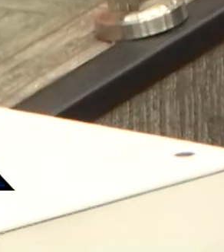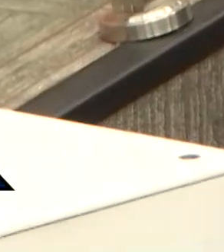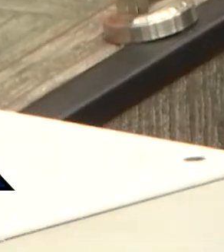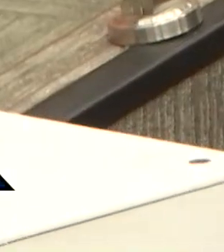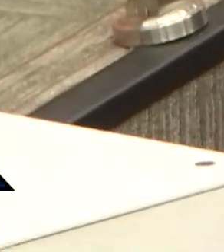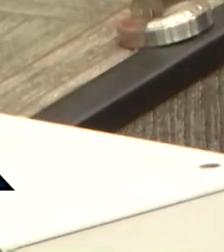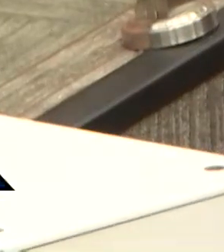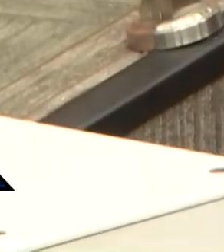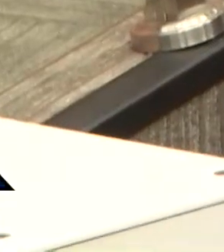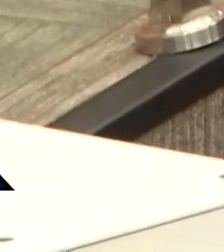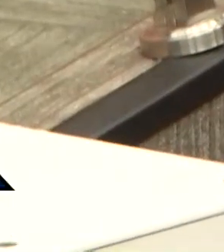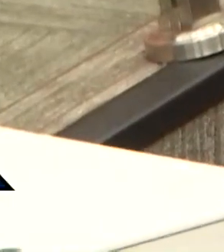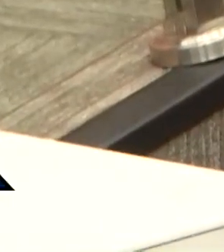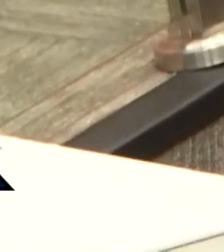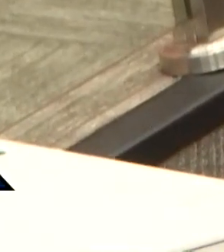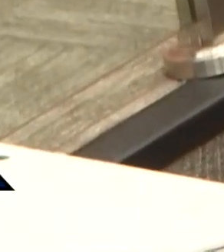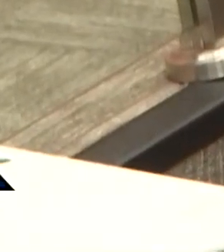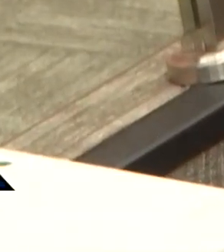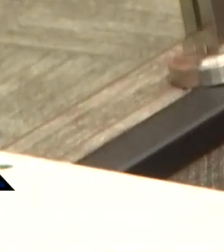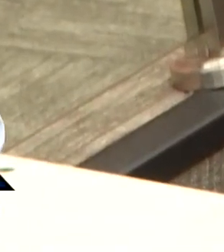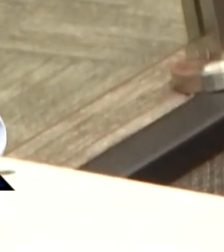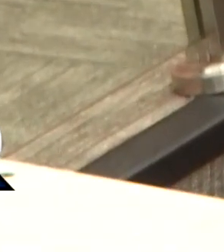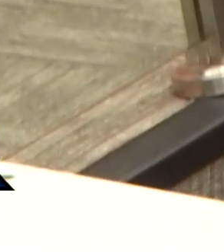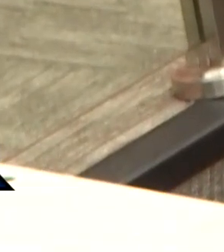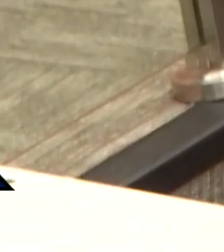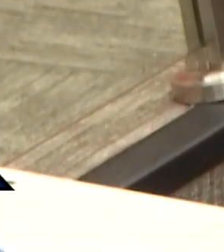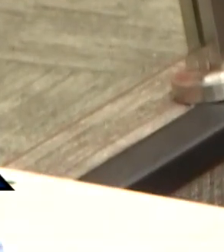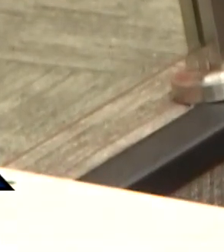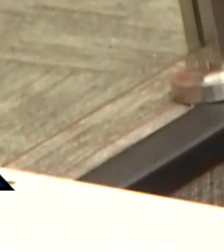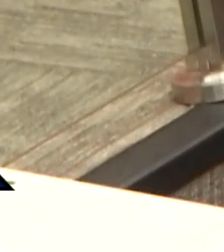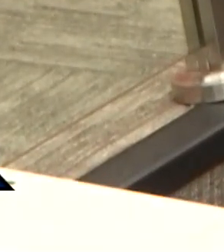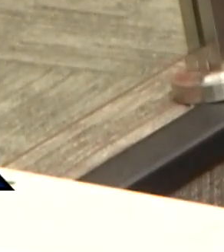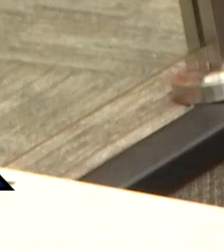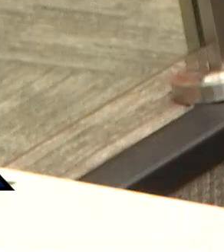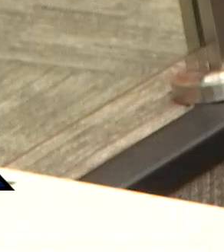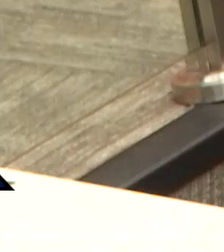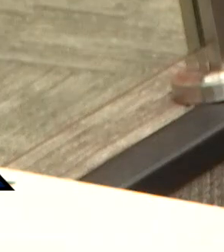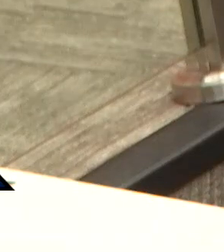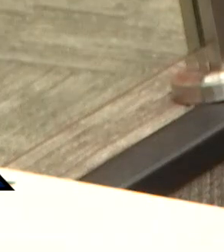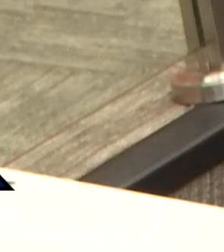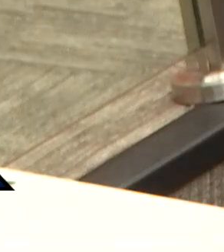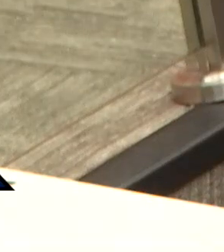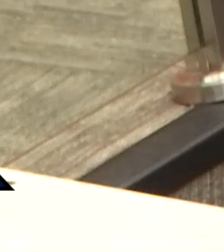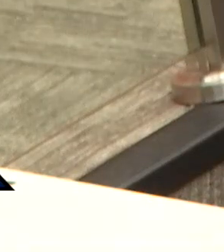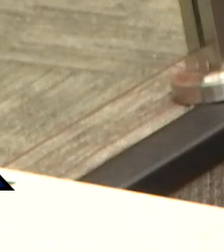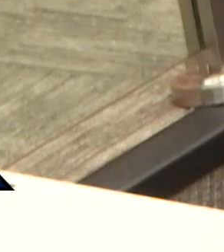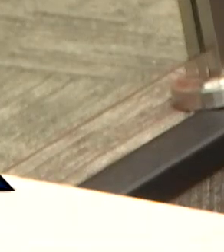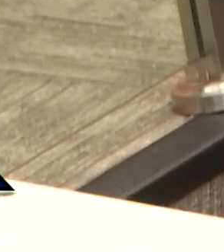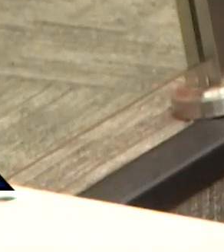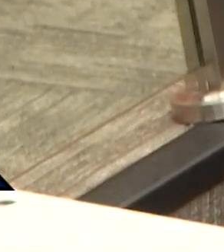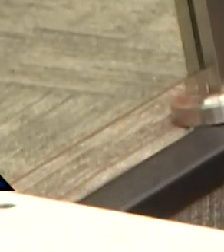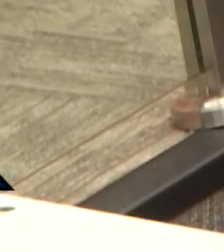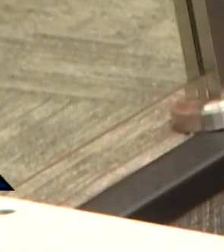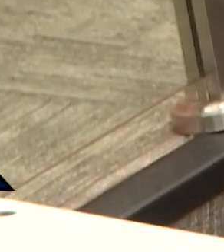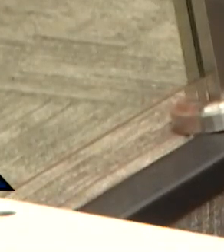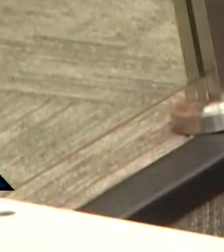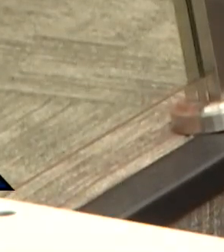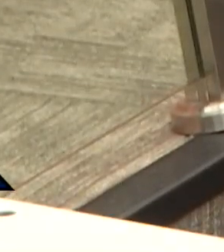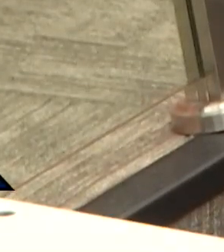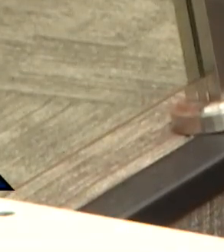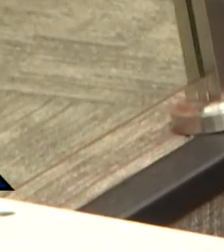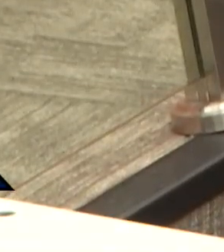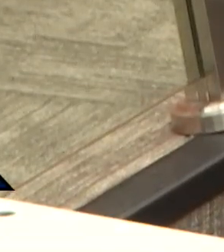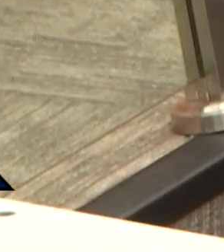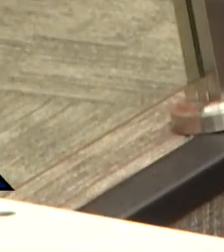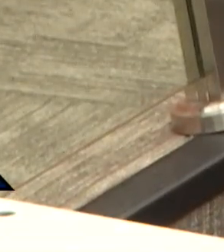quando apresenta projeto que mude o regimento interno, que se faça também audiência pública, permitindo que a população acompanhe, permitindo que os vereadores,